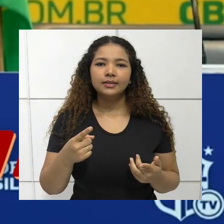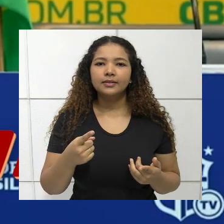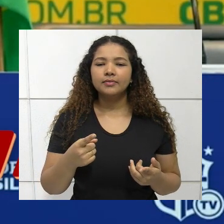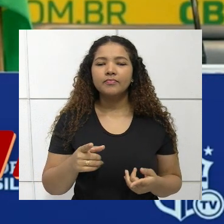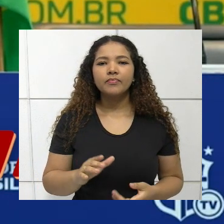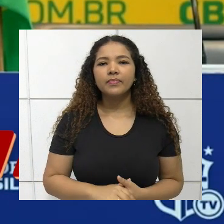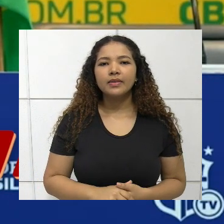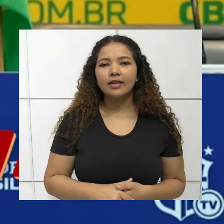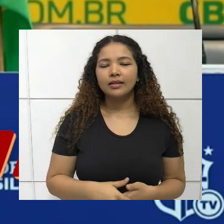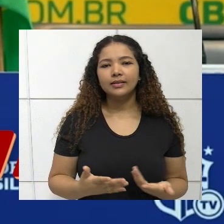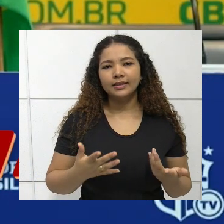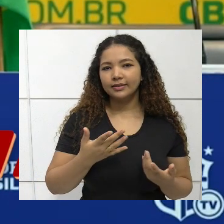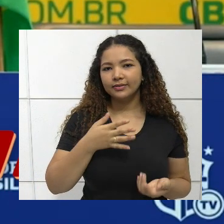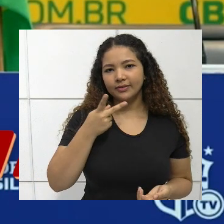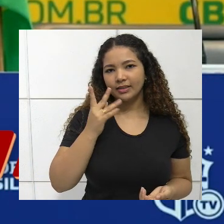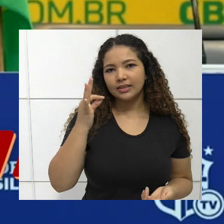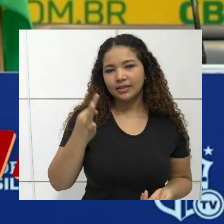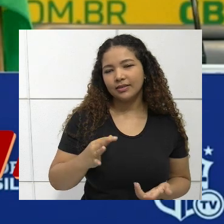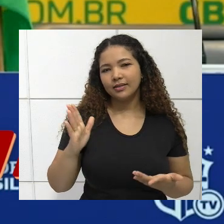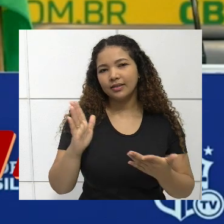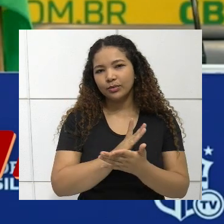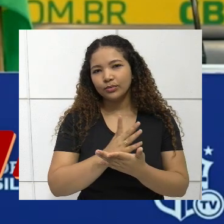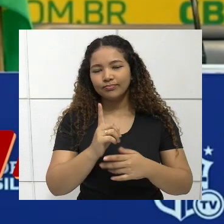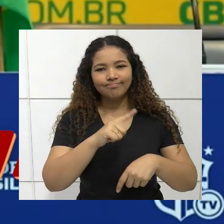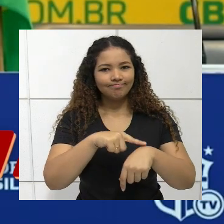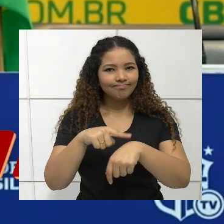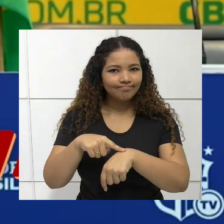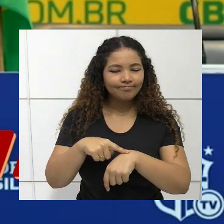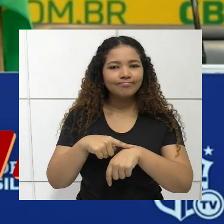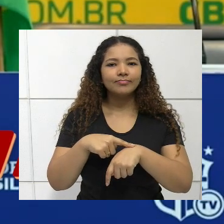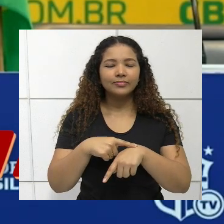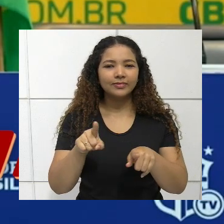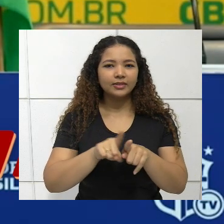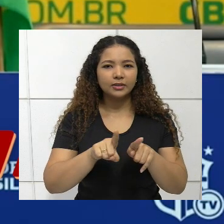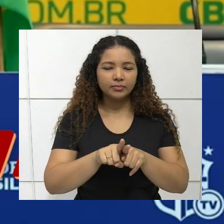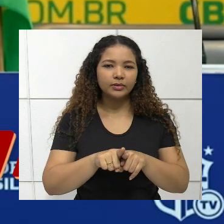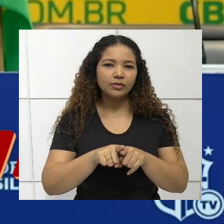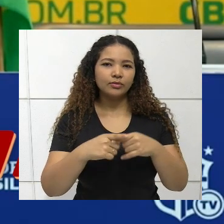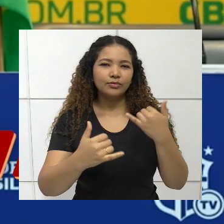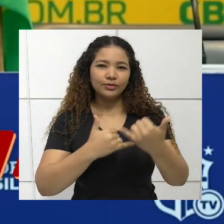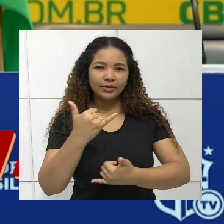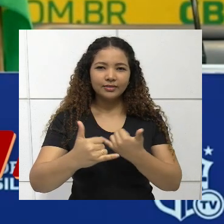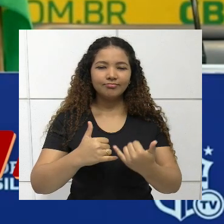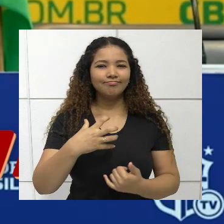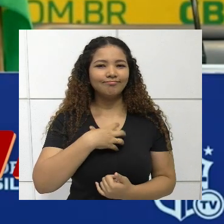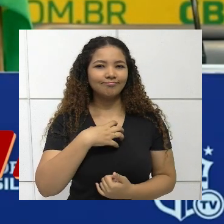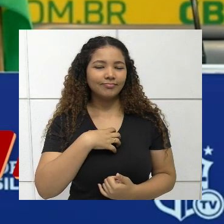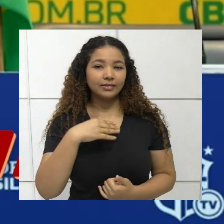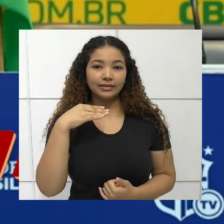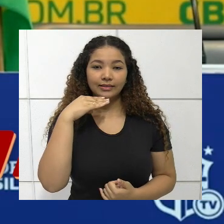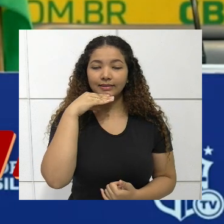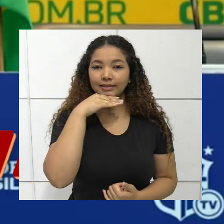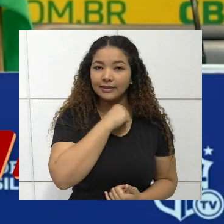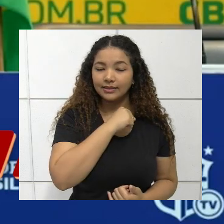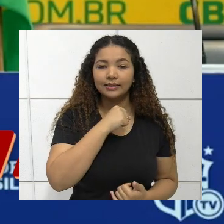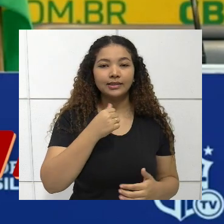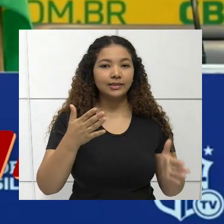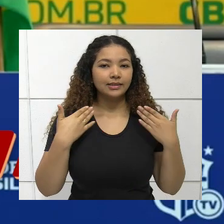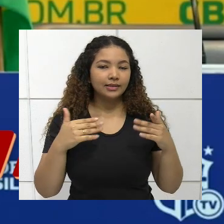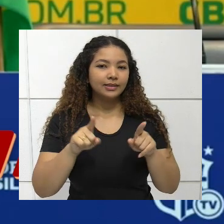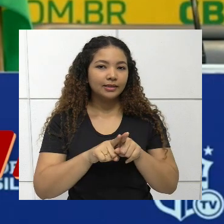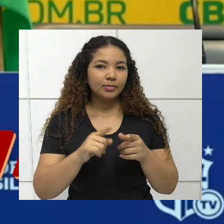E obviamente que em alguns momentos a gente, os jogadores sentem esse calor e também um pouco, em alguns